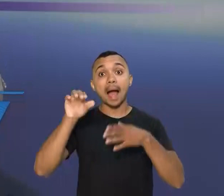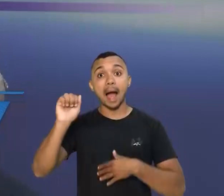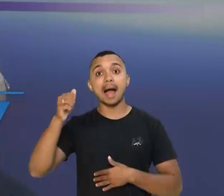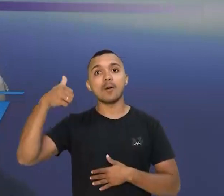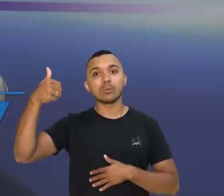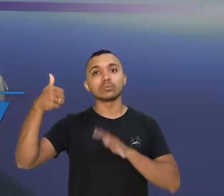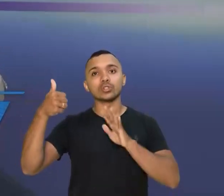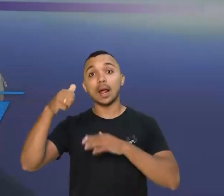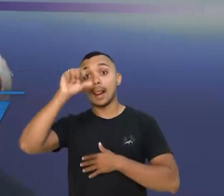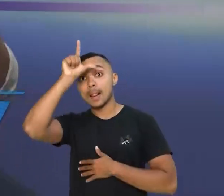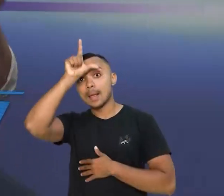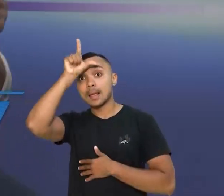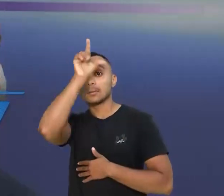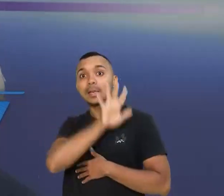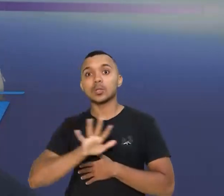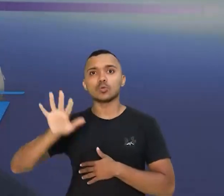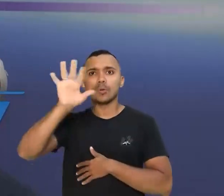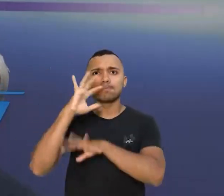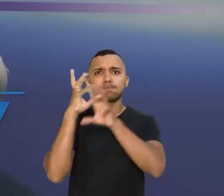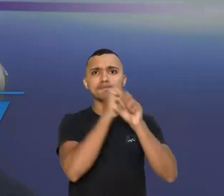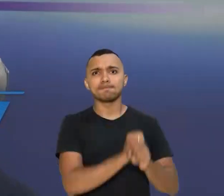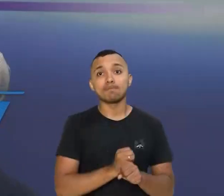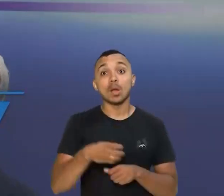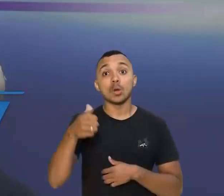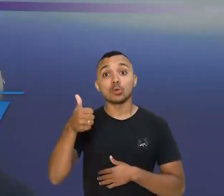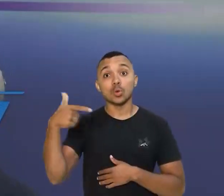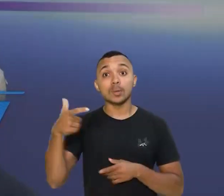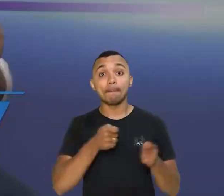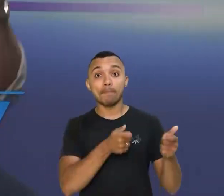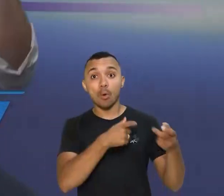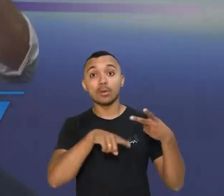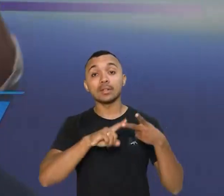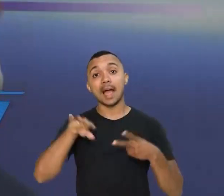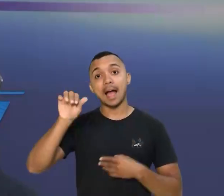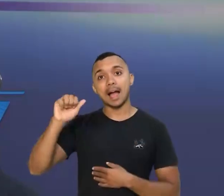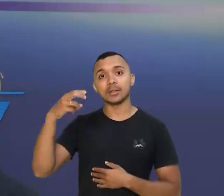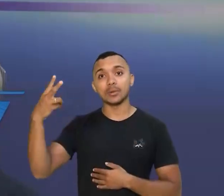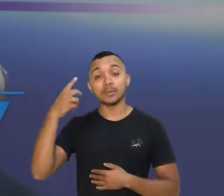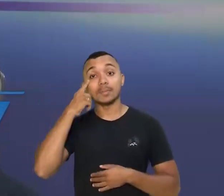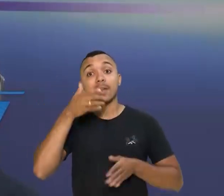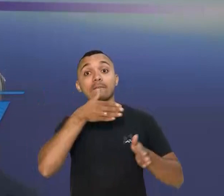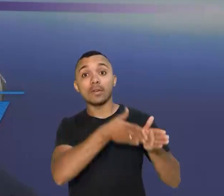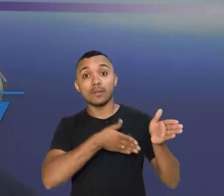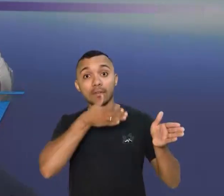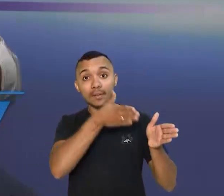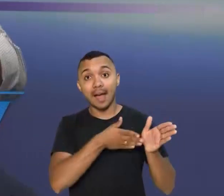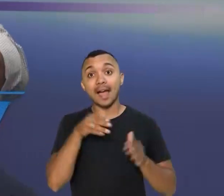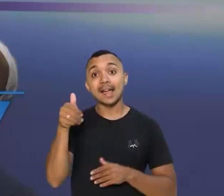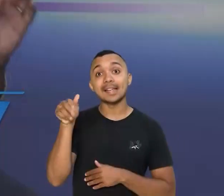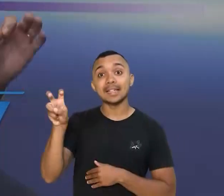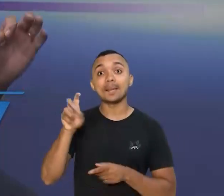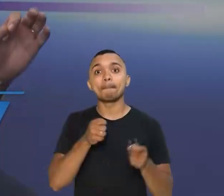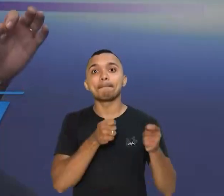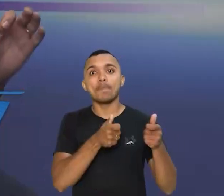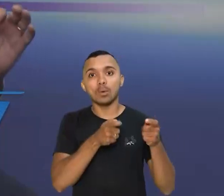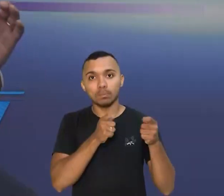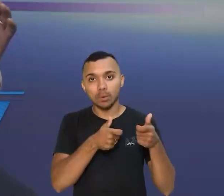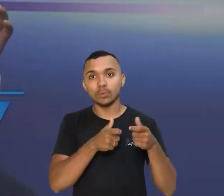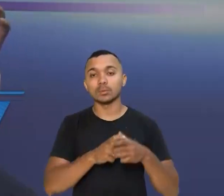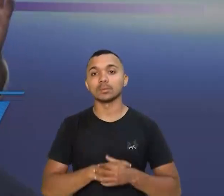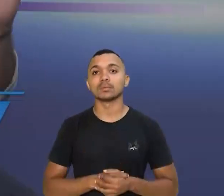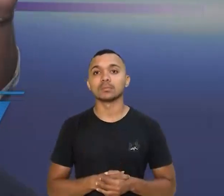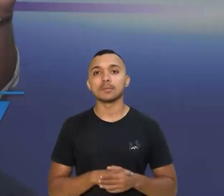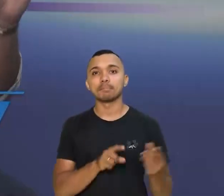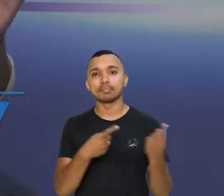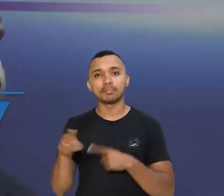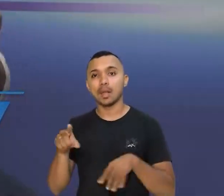12 pontos em 5 jogos. No A2... aí o Ferroviário, com 15 pontos, 100% de aproveitamento. Não tomou gol ainda,